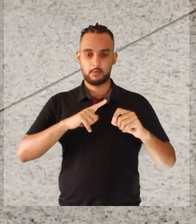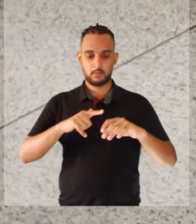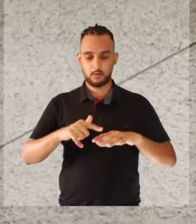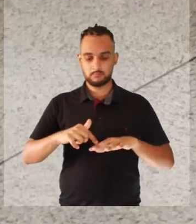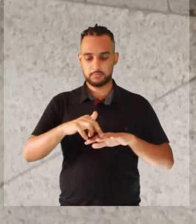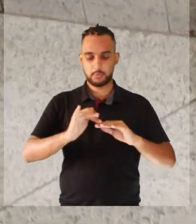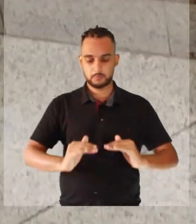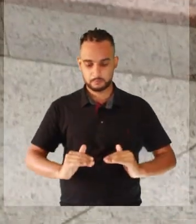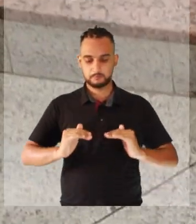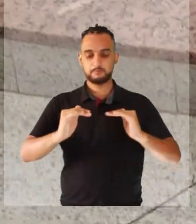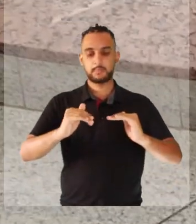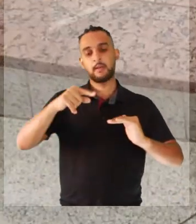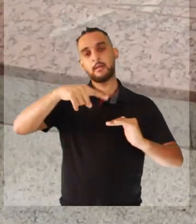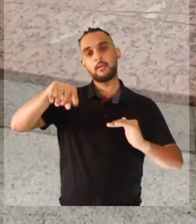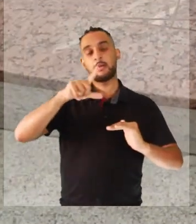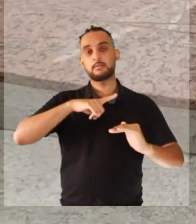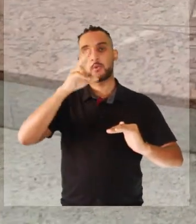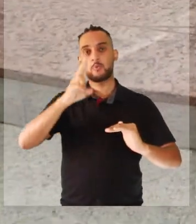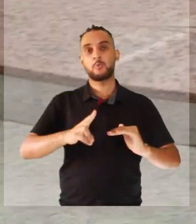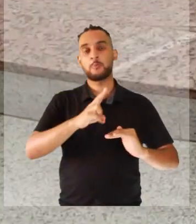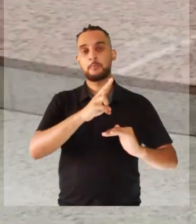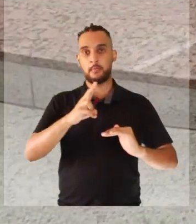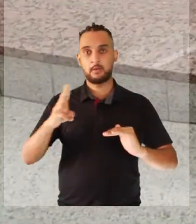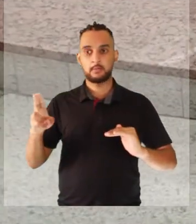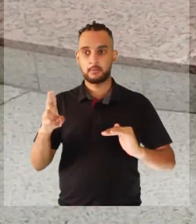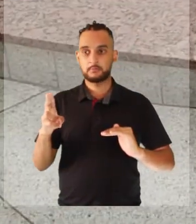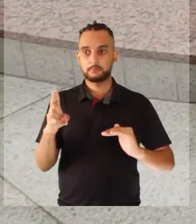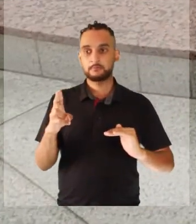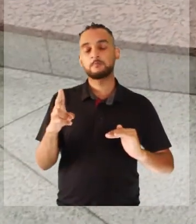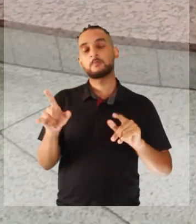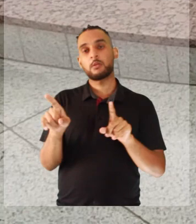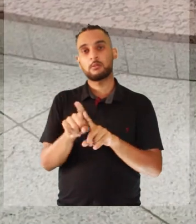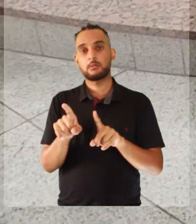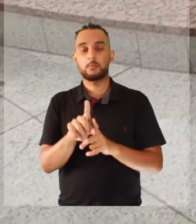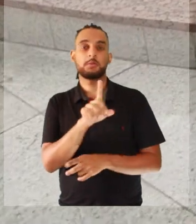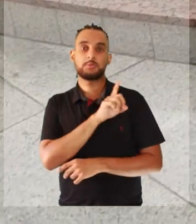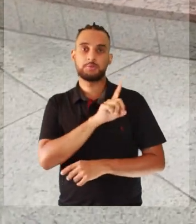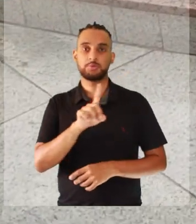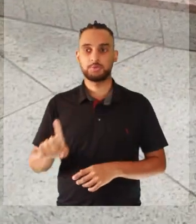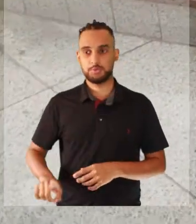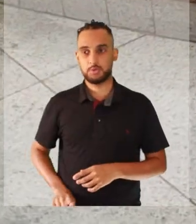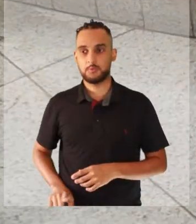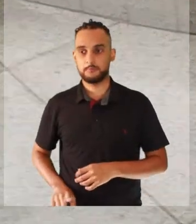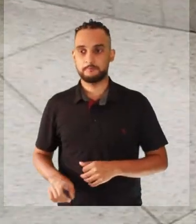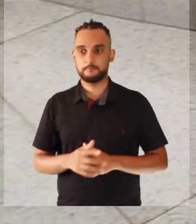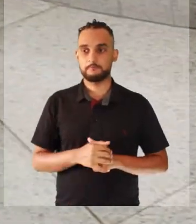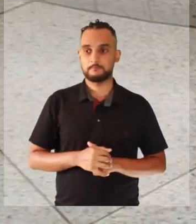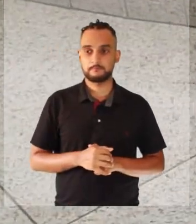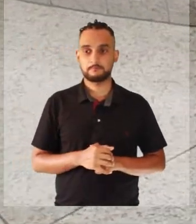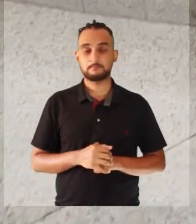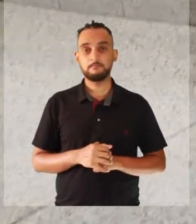onde ficam os presbíteros e o presidente da celebração eucarística, bem como os